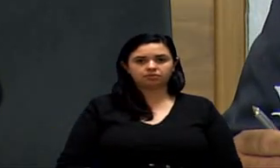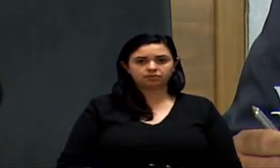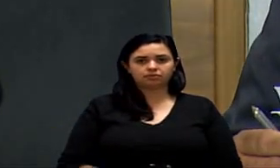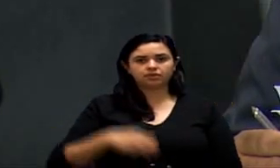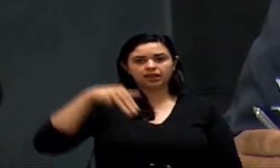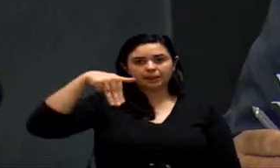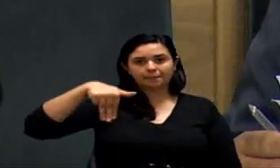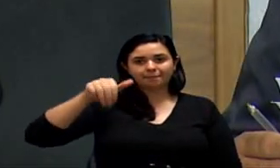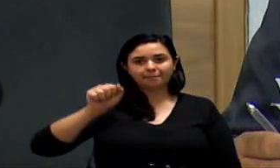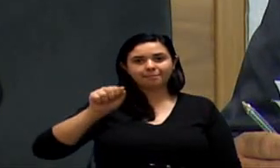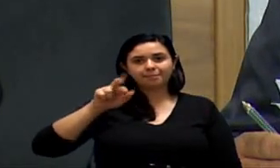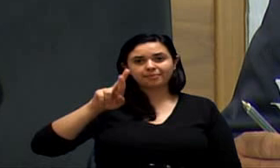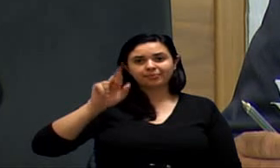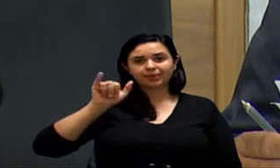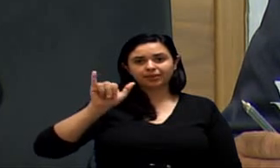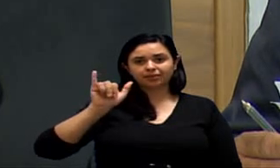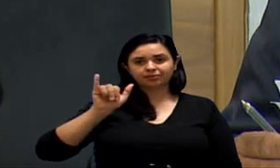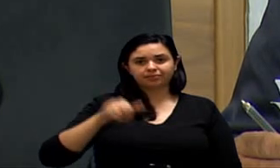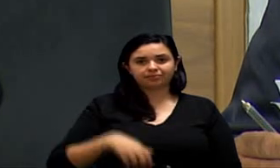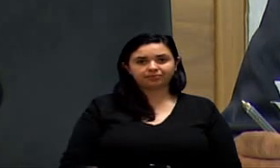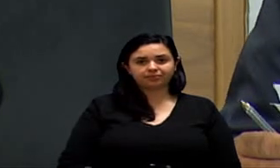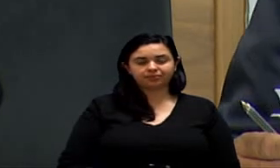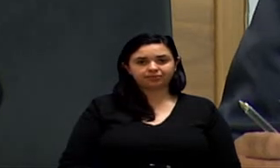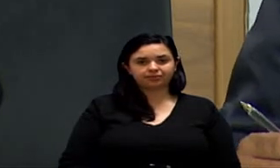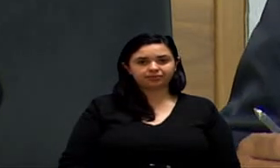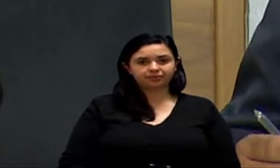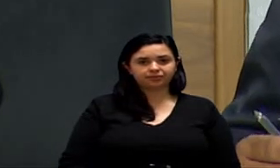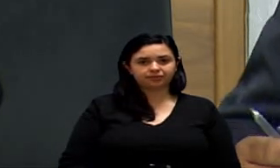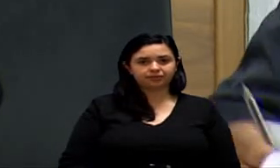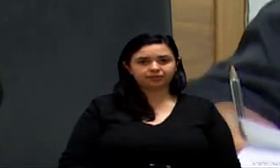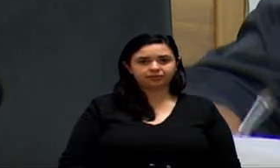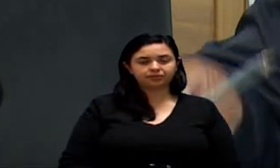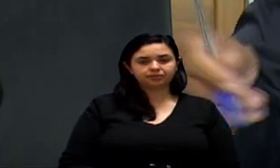Marie Christine de Croix.